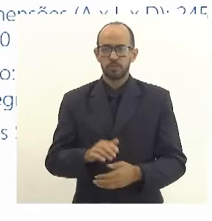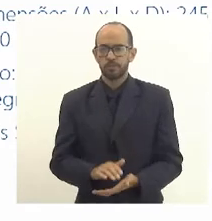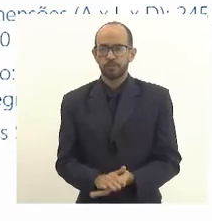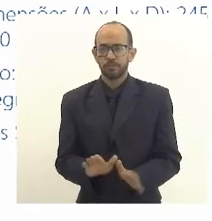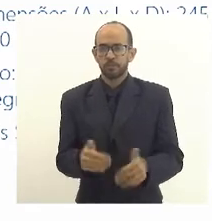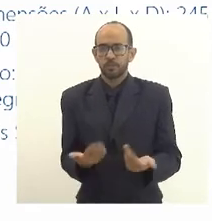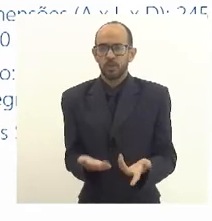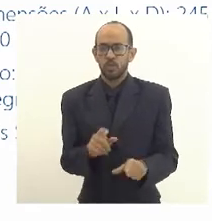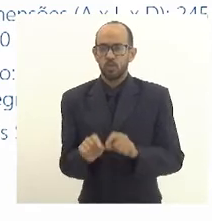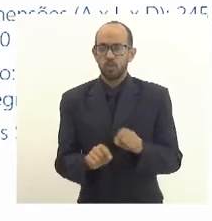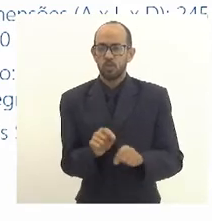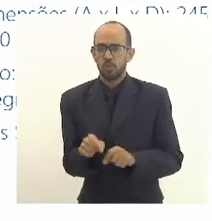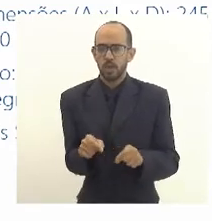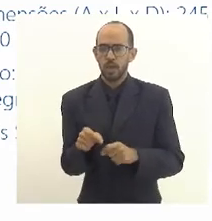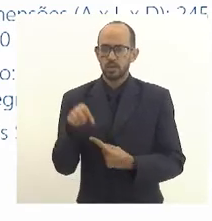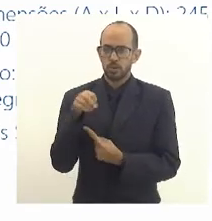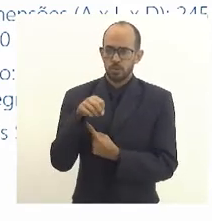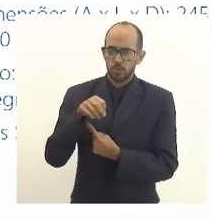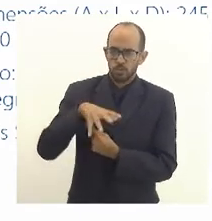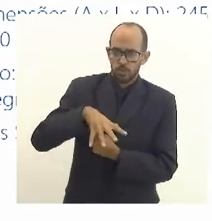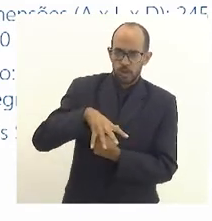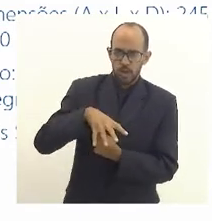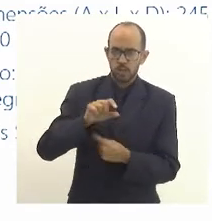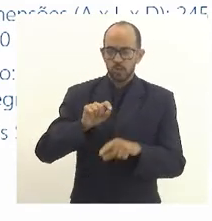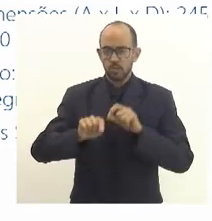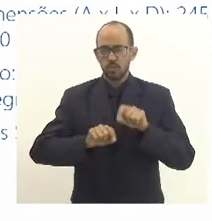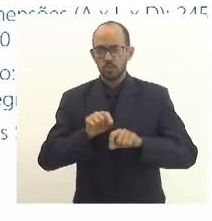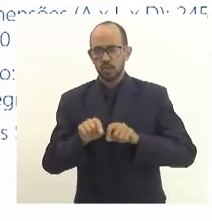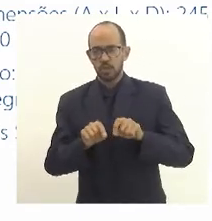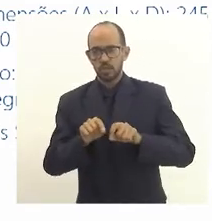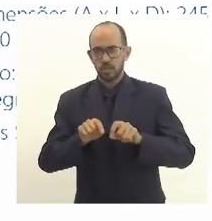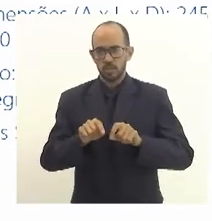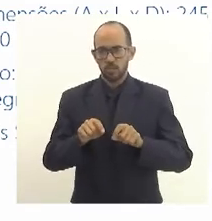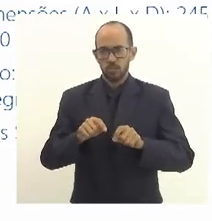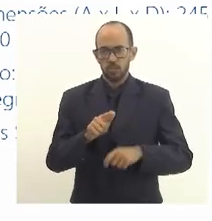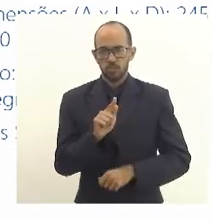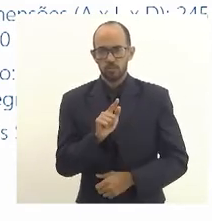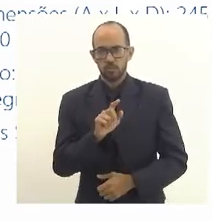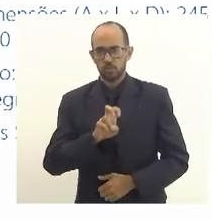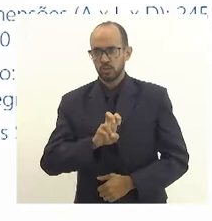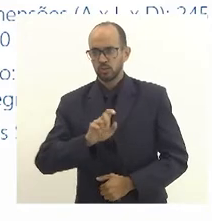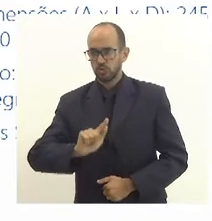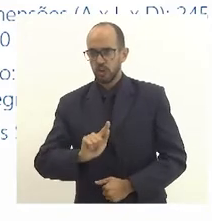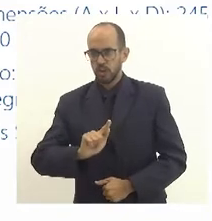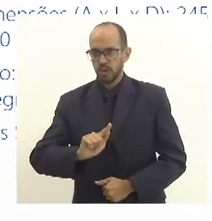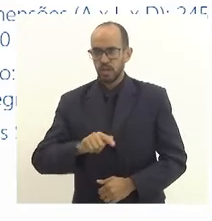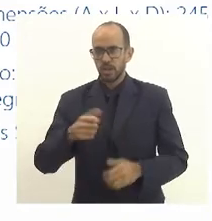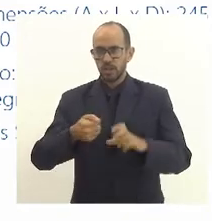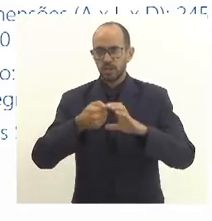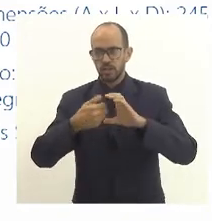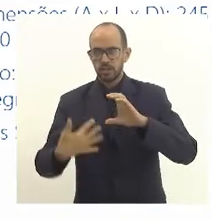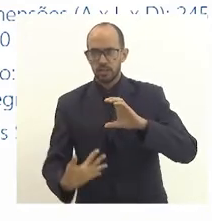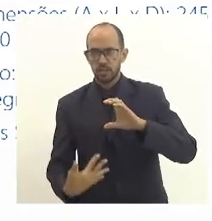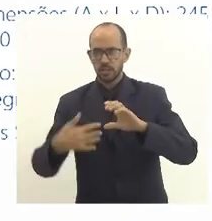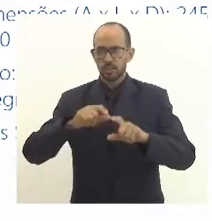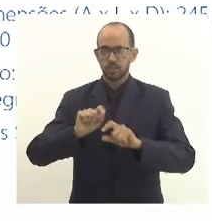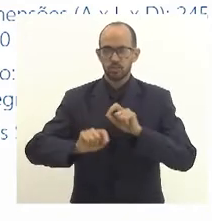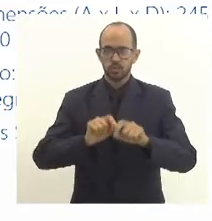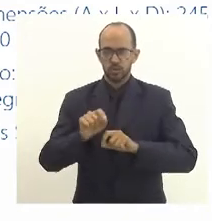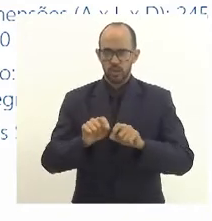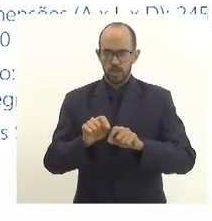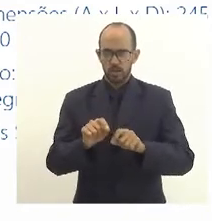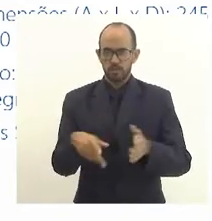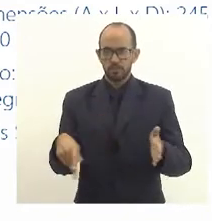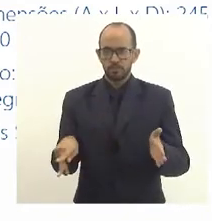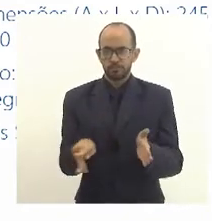Aí é uma foto da luminária, que está abrigando 5G, ela tem essas características aí, físicas